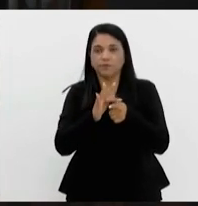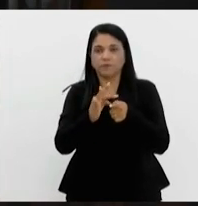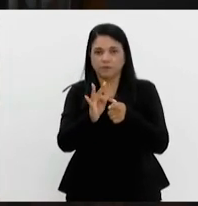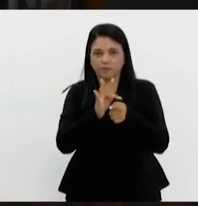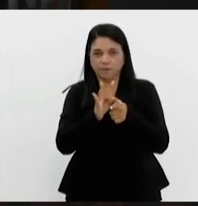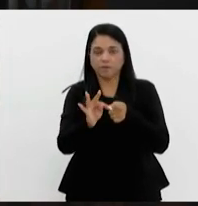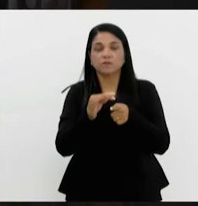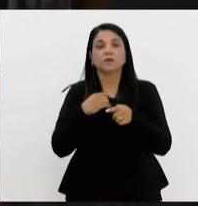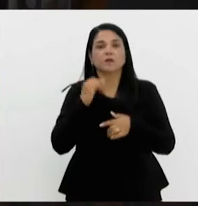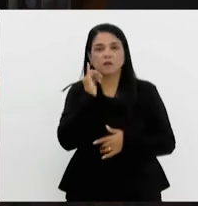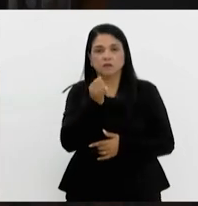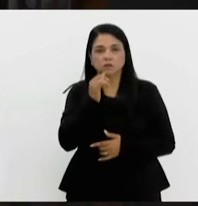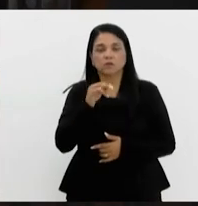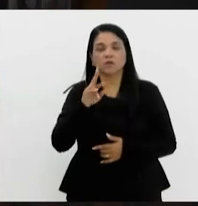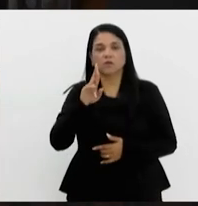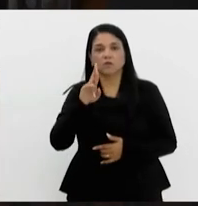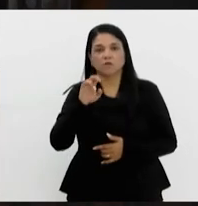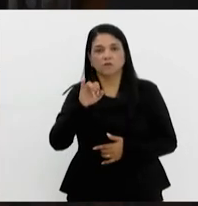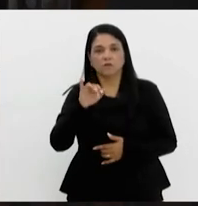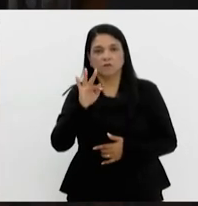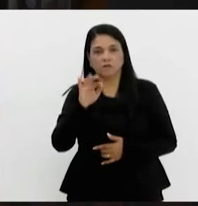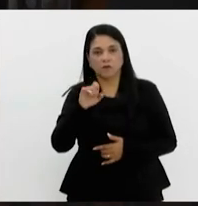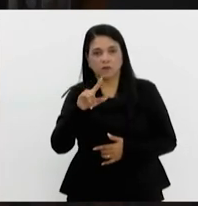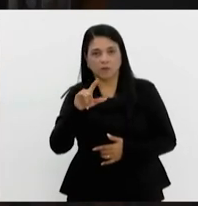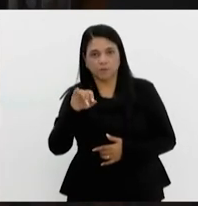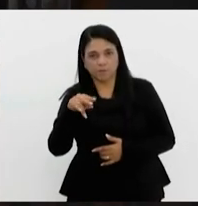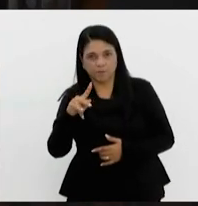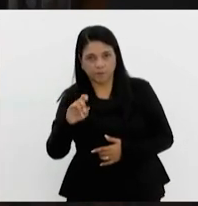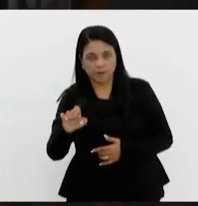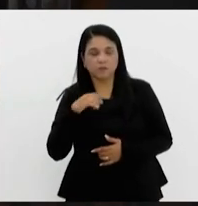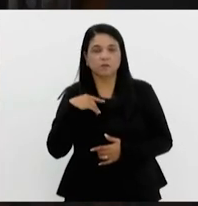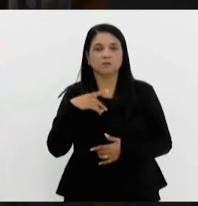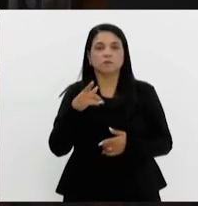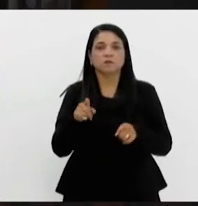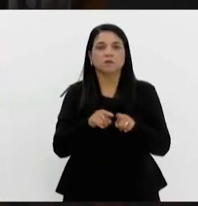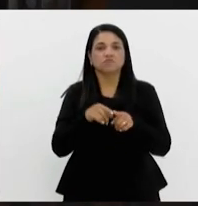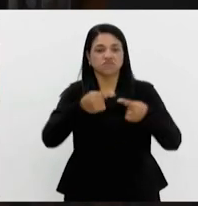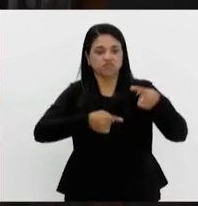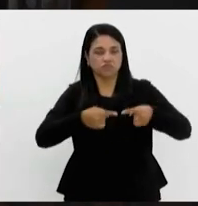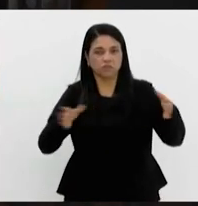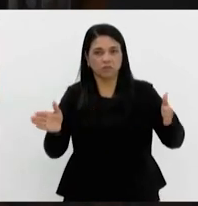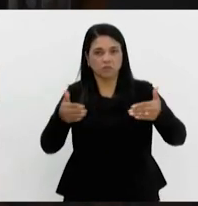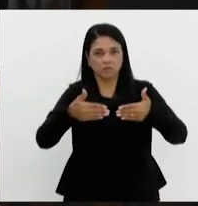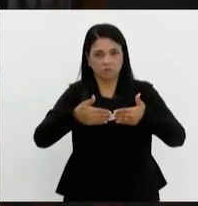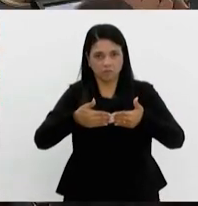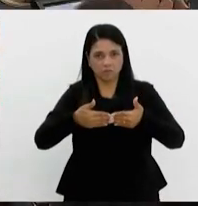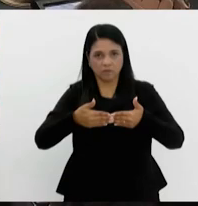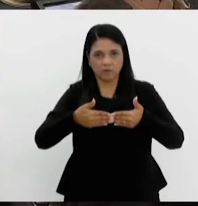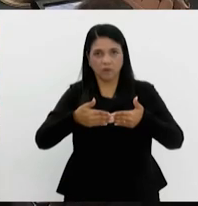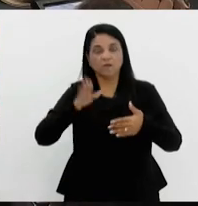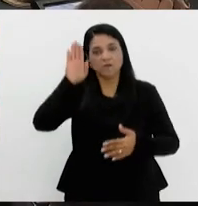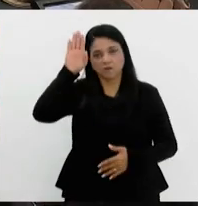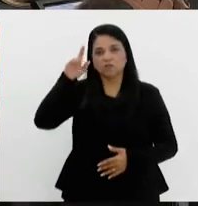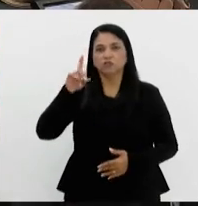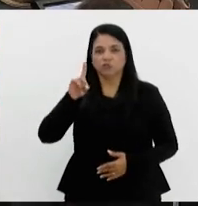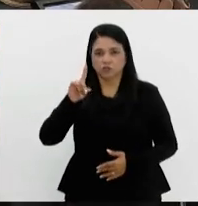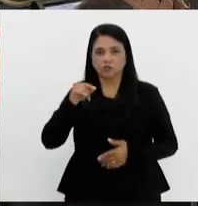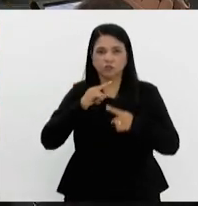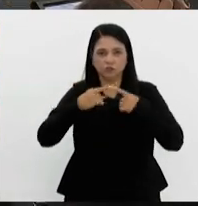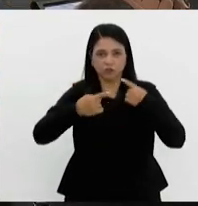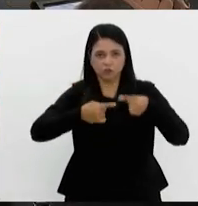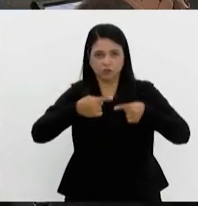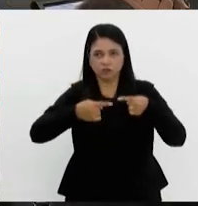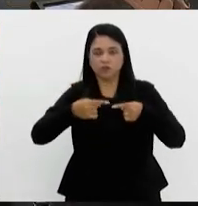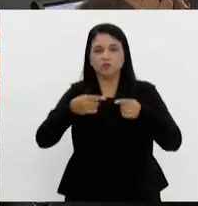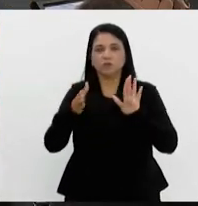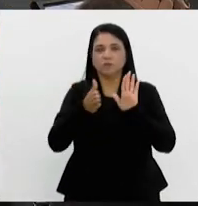Relator, deputado Felipe Soares. Em discussão. Não havendo quem queira discutir, encerra. Para discutir? Para discutir a autora da